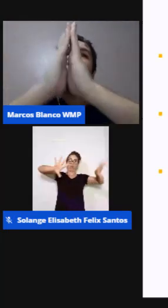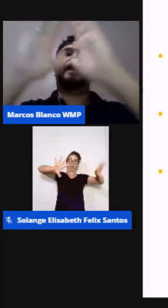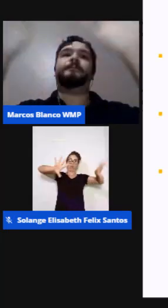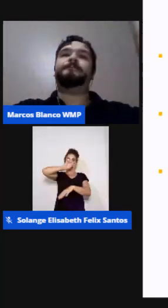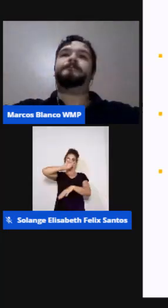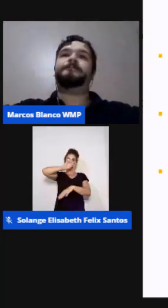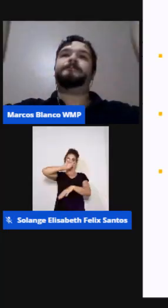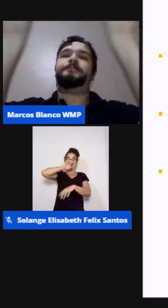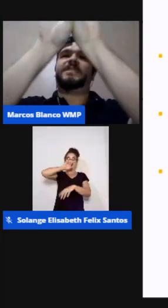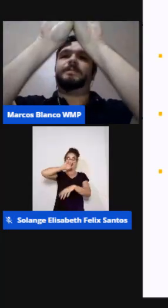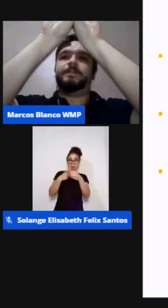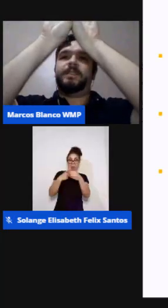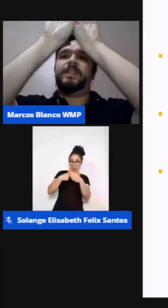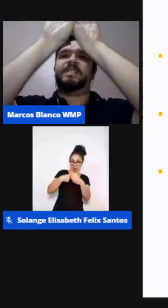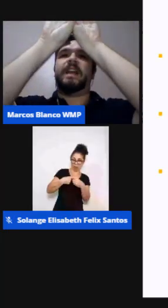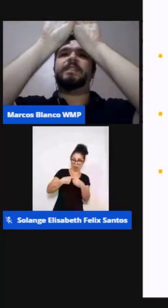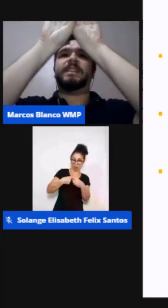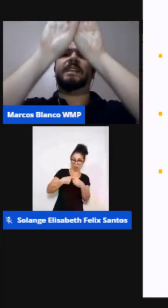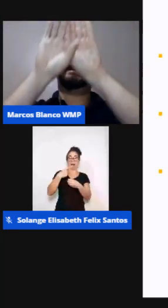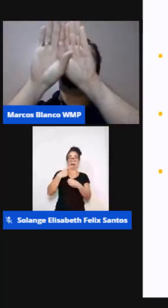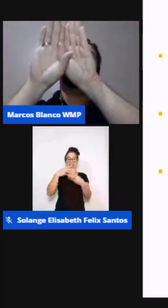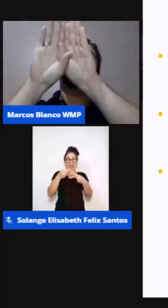que a gente fazia? Fechava a janela.